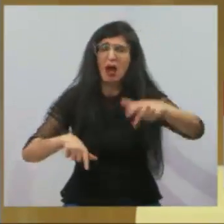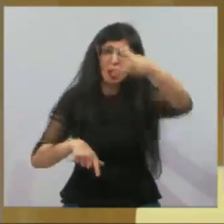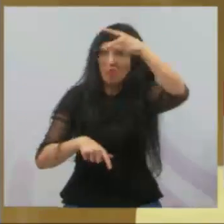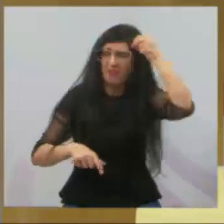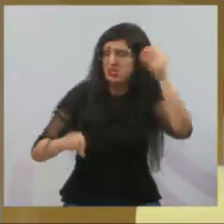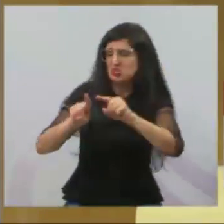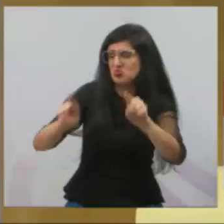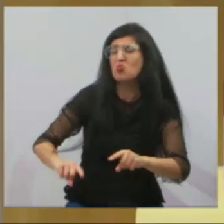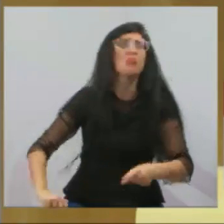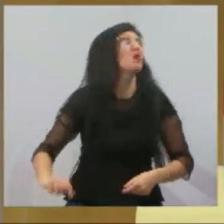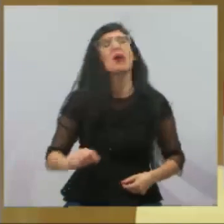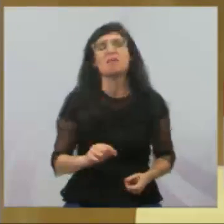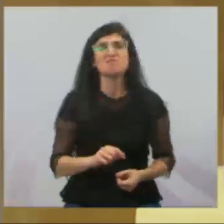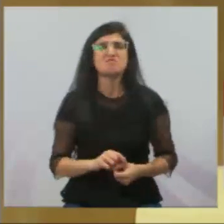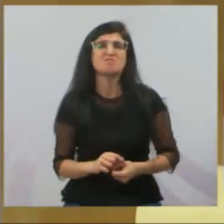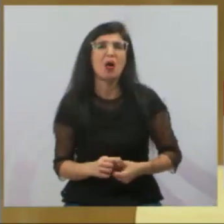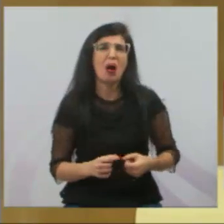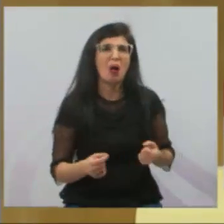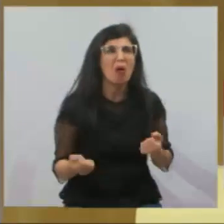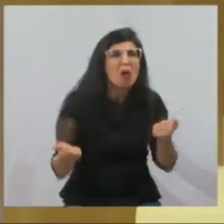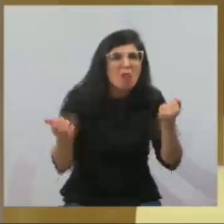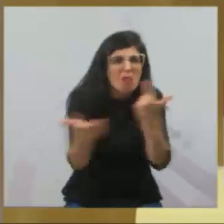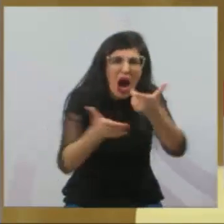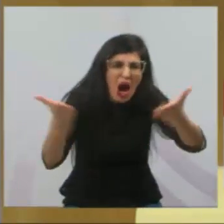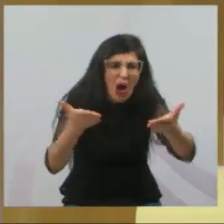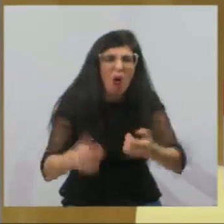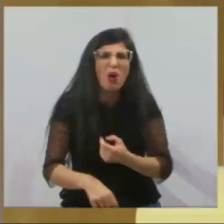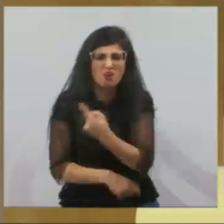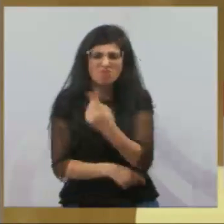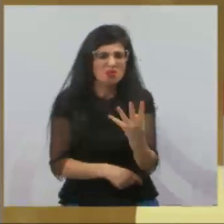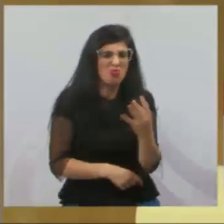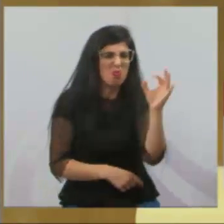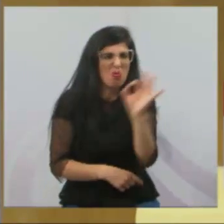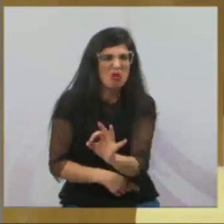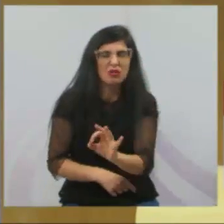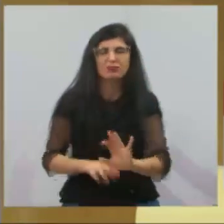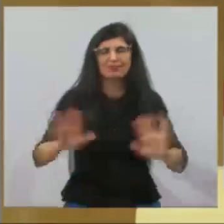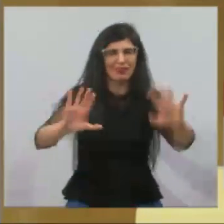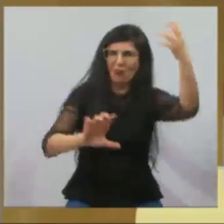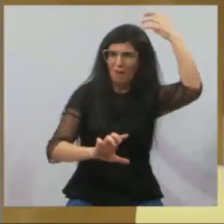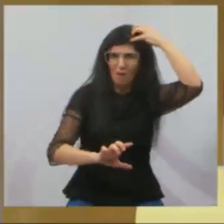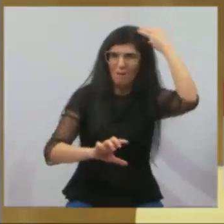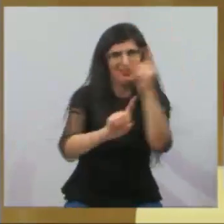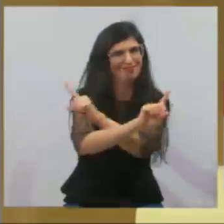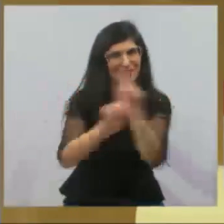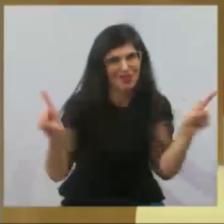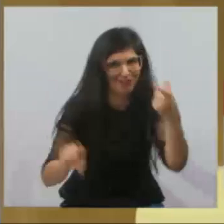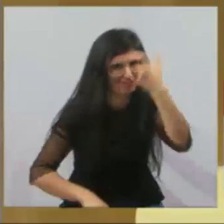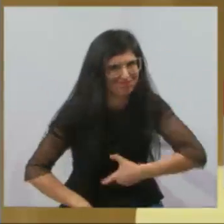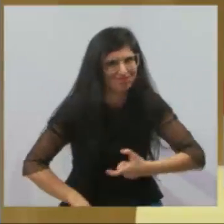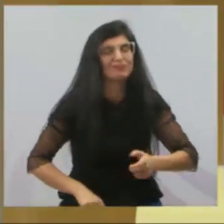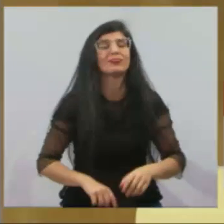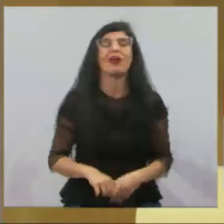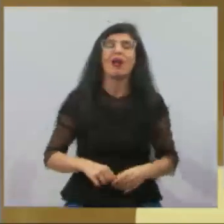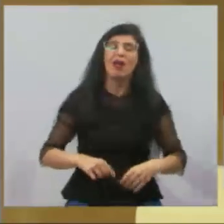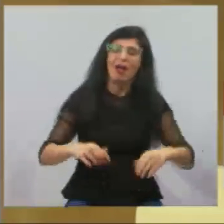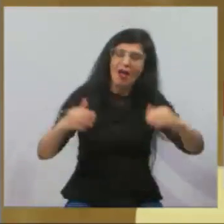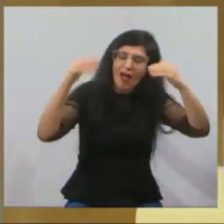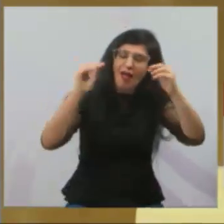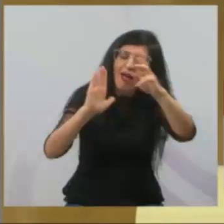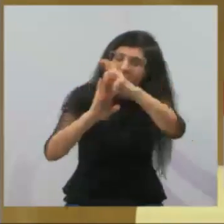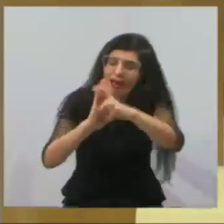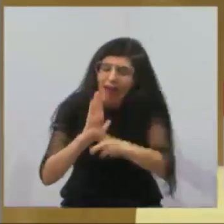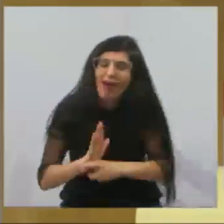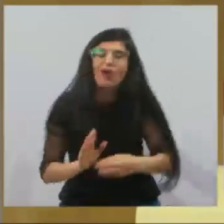Não é nós que estamos fazendo isso, porque é uma emenda à Constituição do governo federal, que ainda diz assim: se